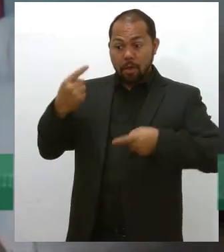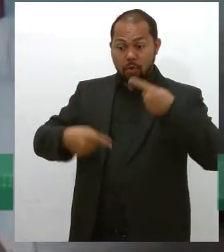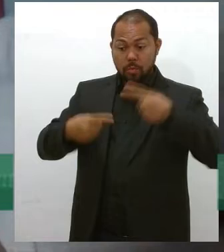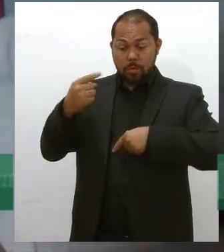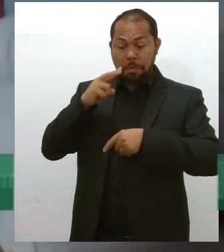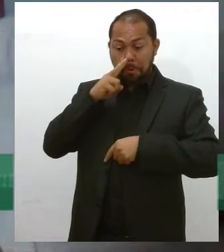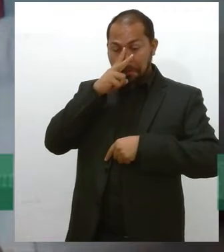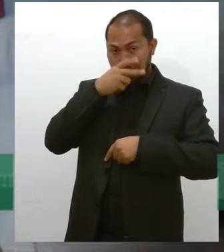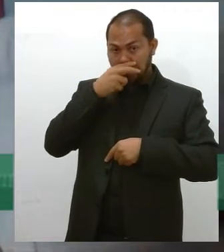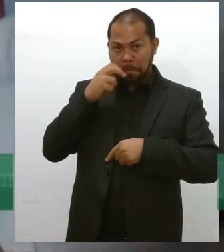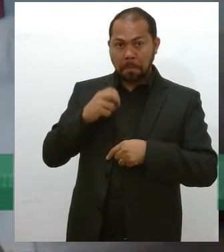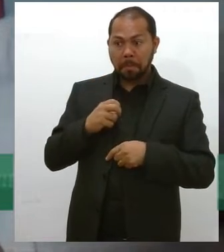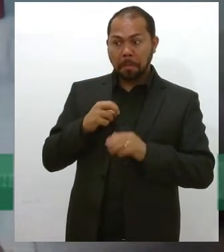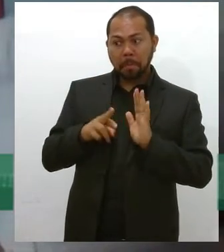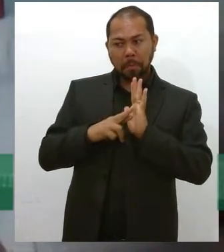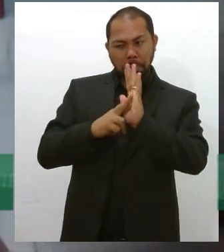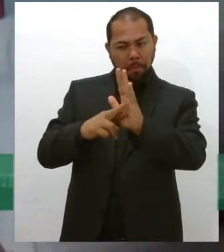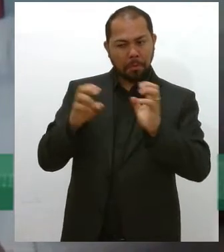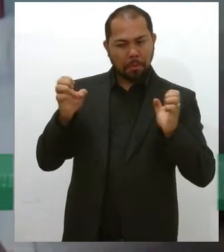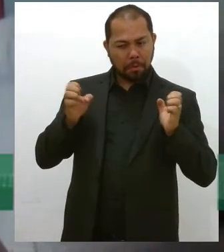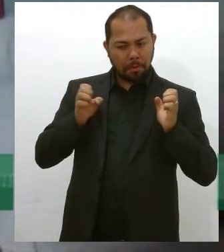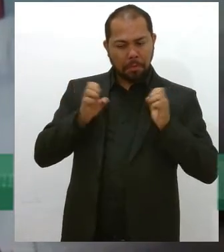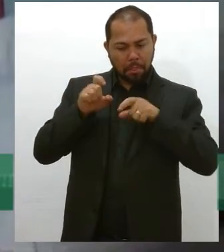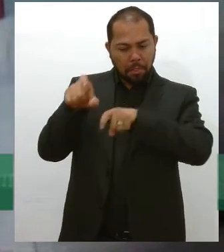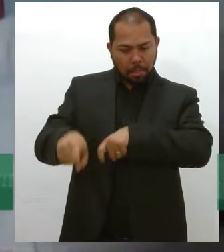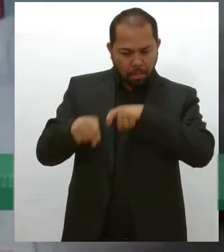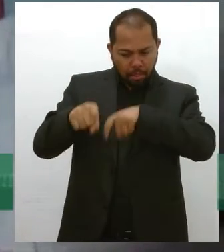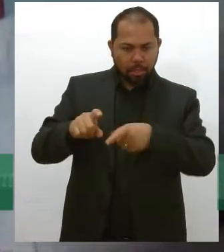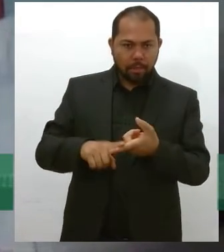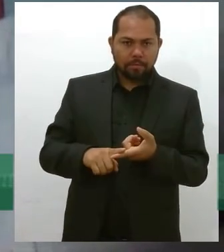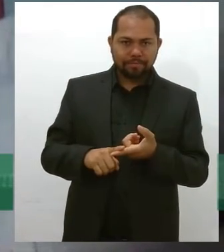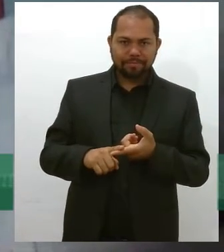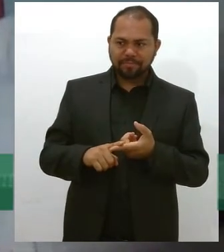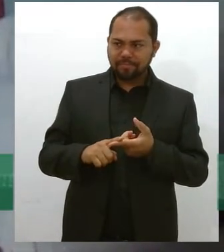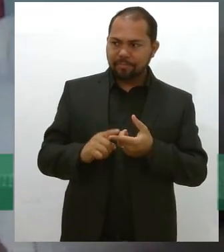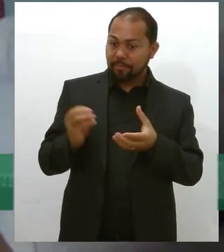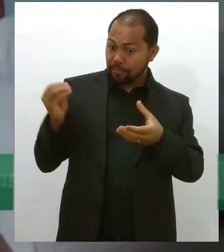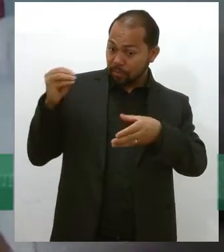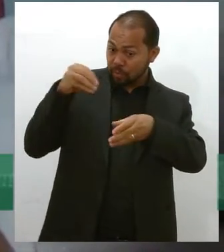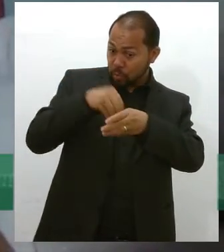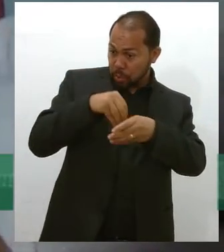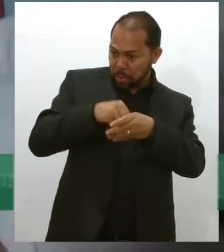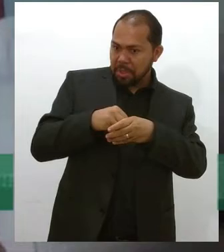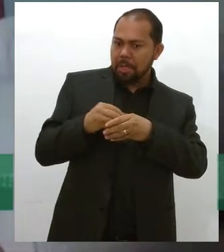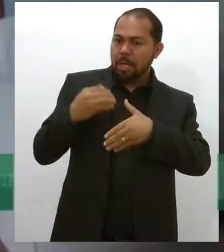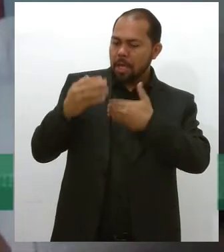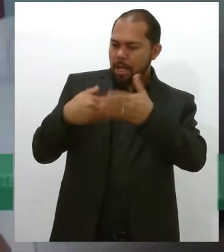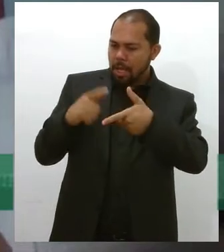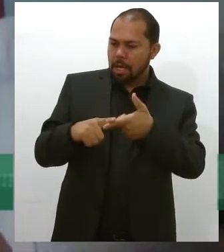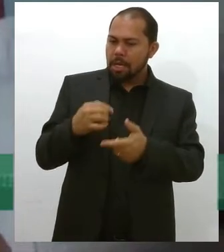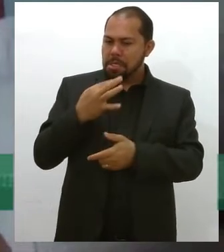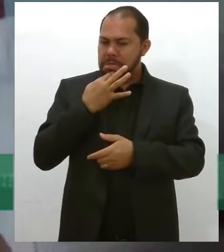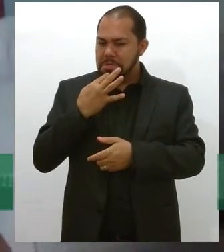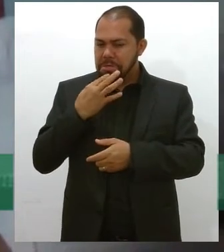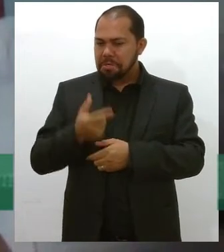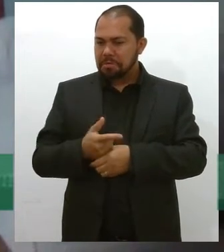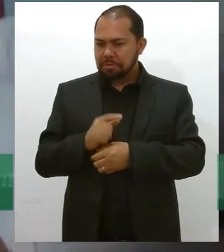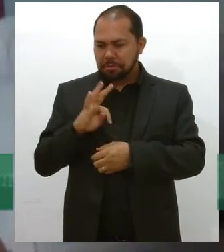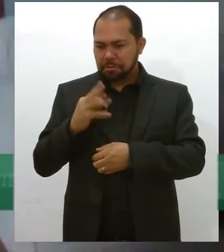agrária, estavam completamente envolvidos e muito conhecedores de todo o conteúdo